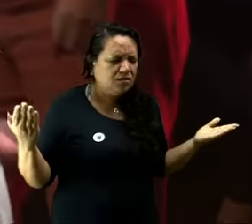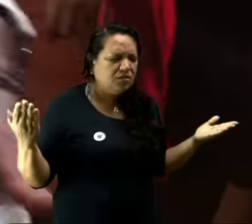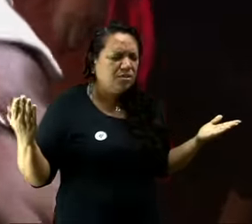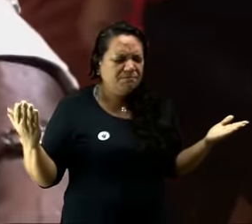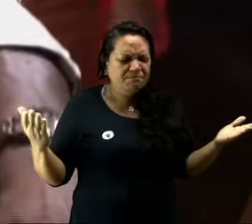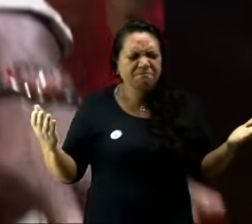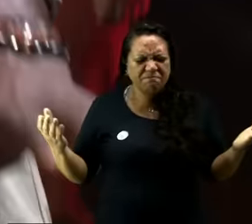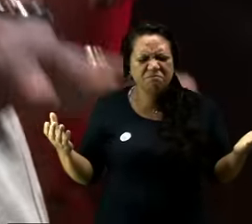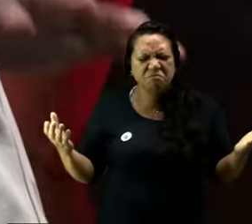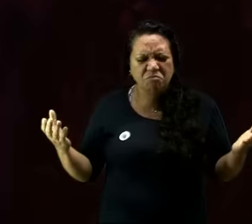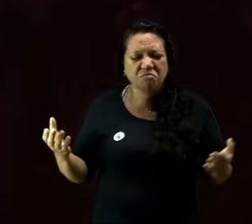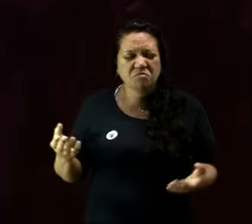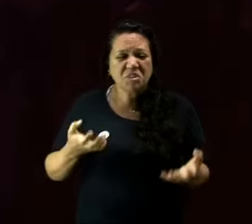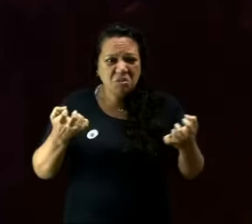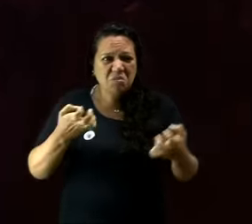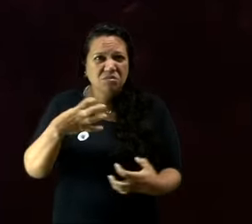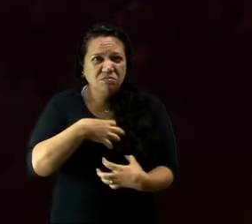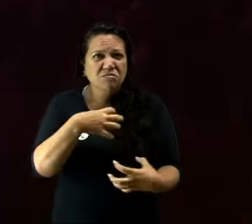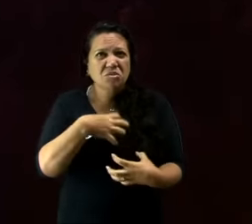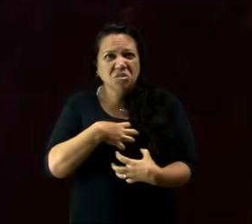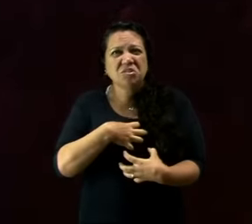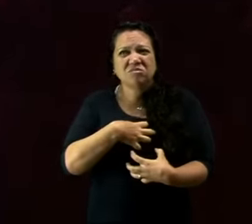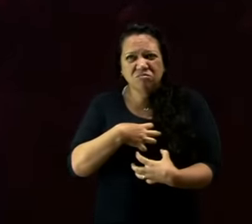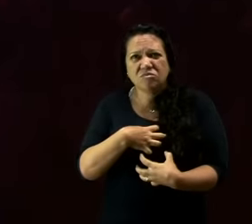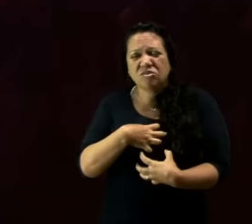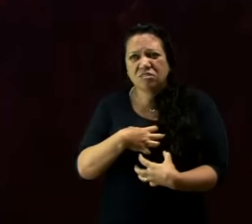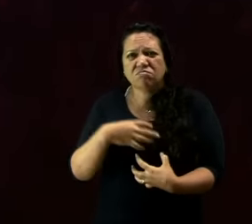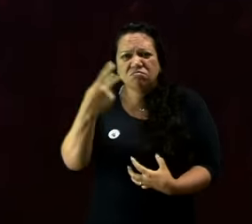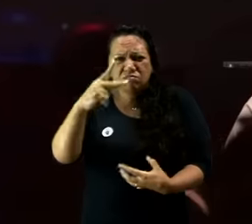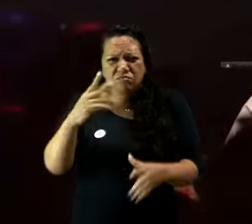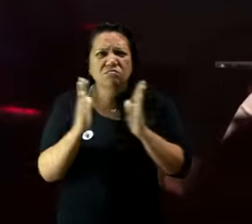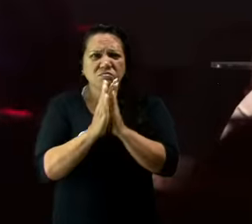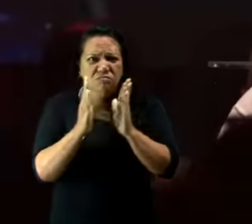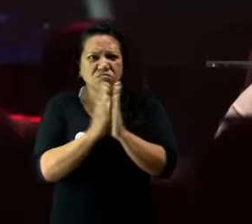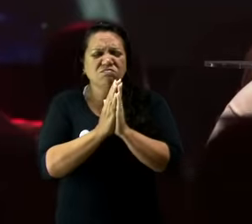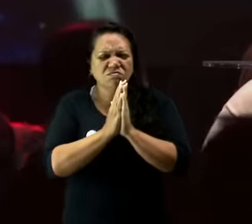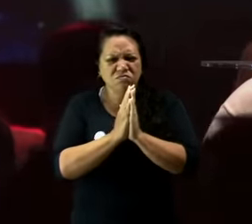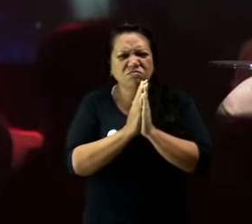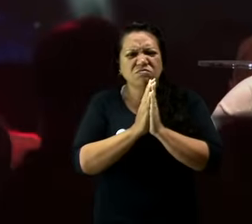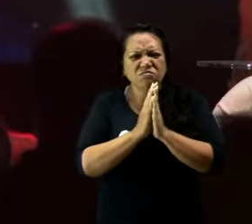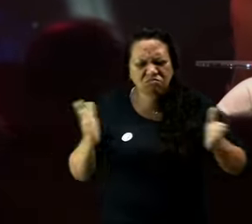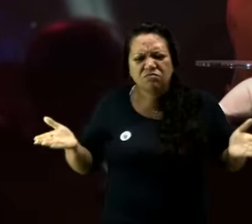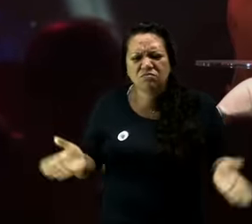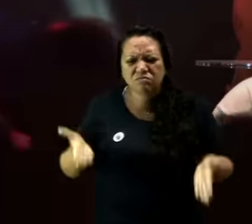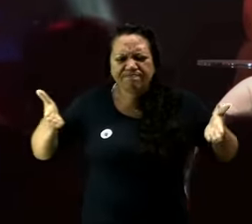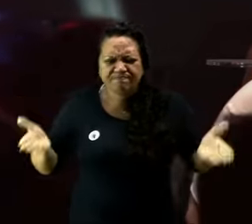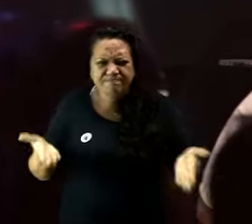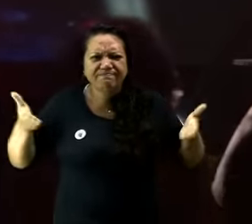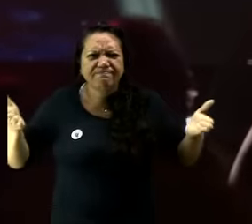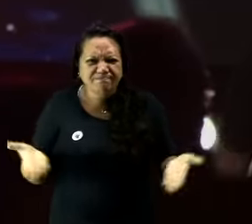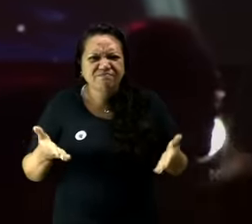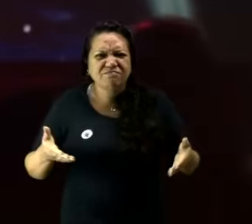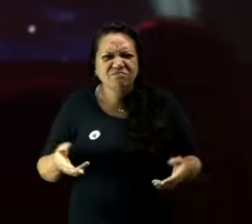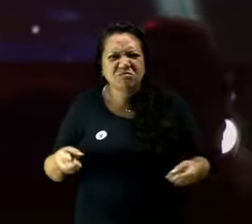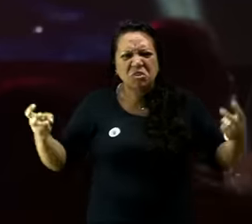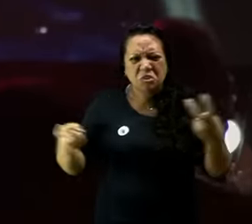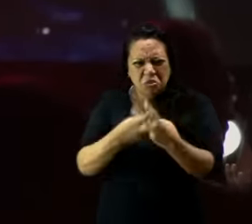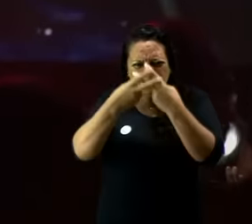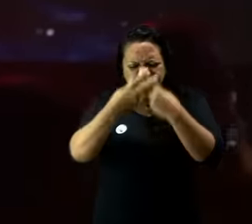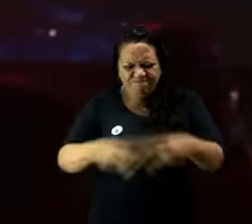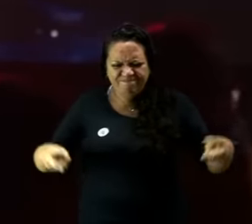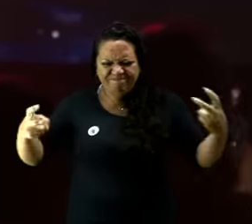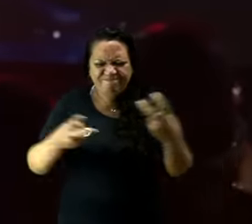Quero ouvir o barulho, quero ouvir, quero ouvir, quero ouvir. Olha as correntes, muitas correntes tá